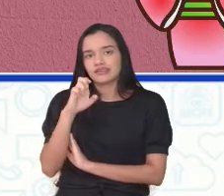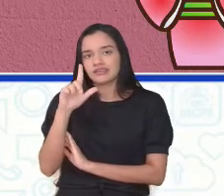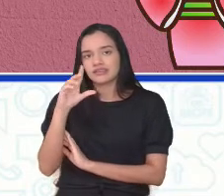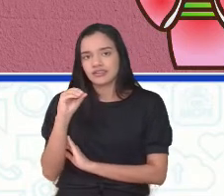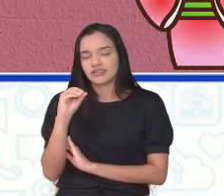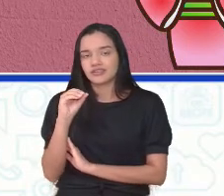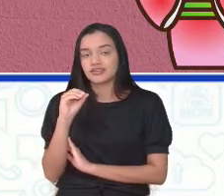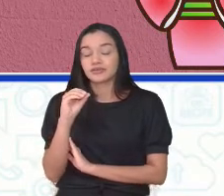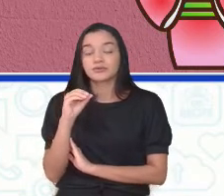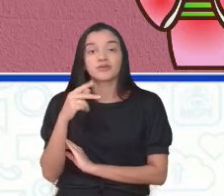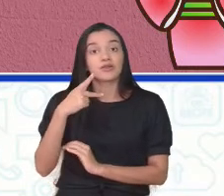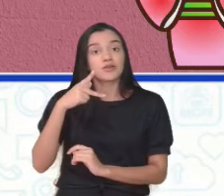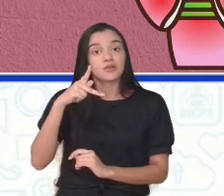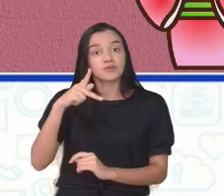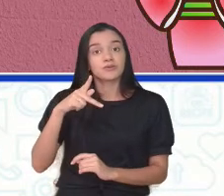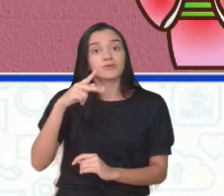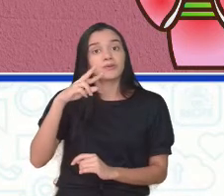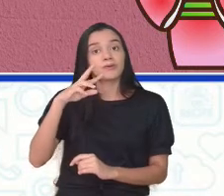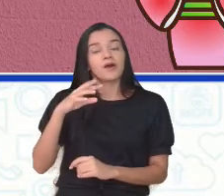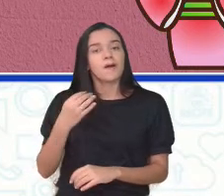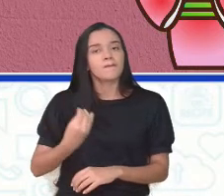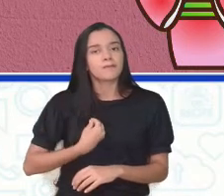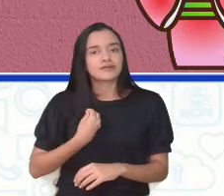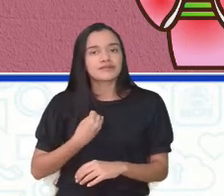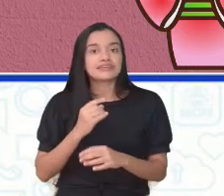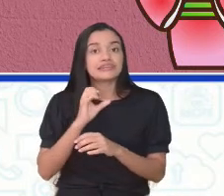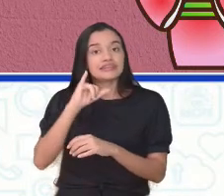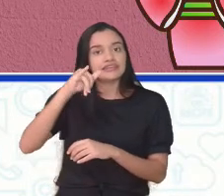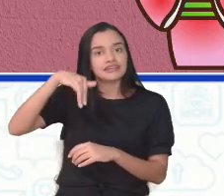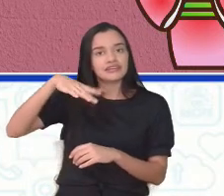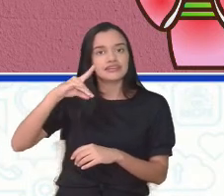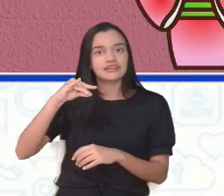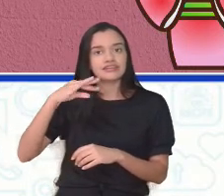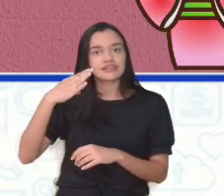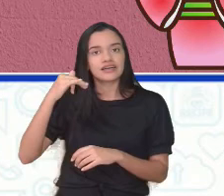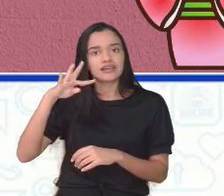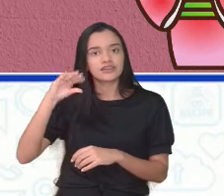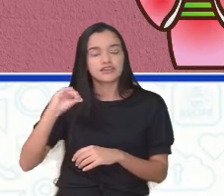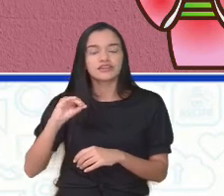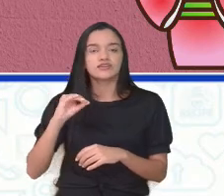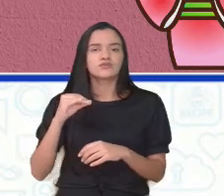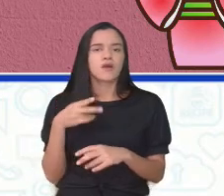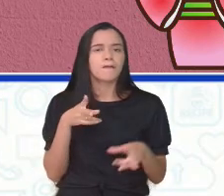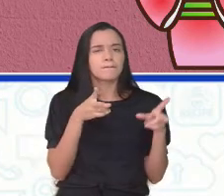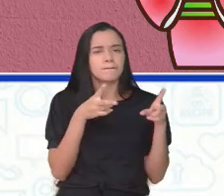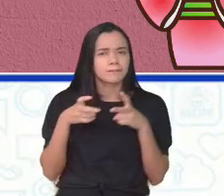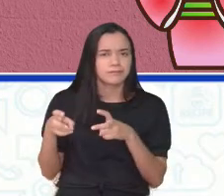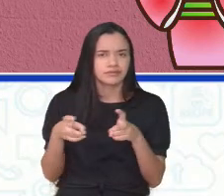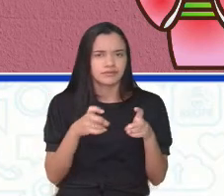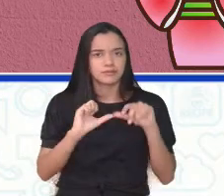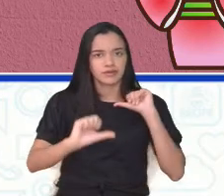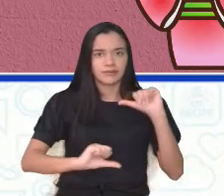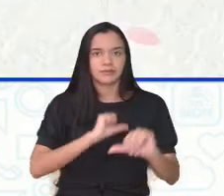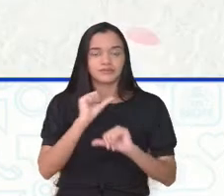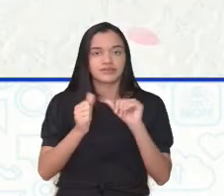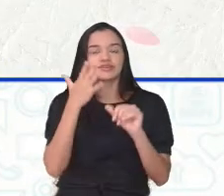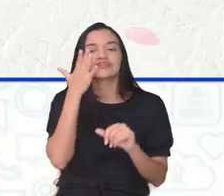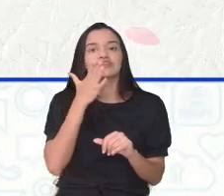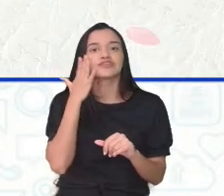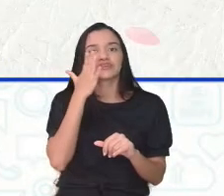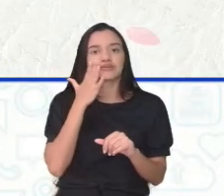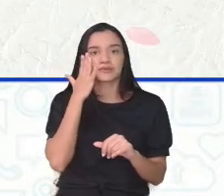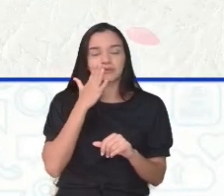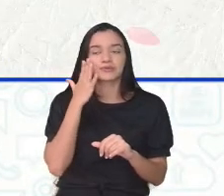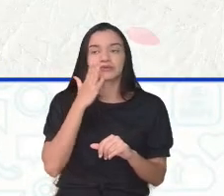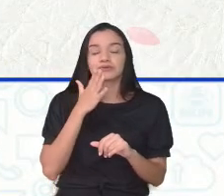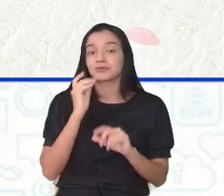do indicativo. Então, eu já tenho aqui uma mudança verbal que torna mais perceptível a mudança de discurso.